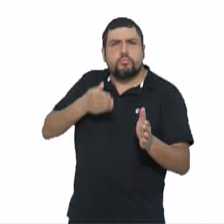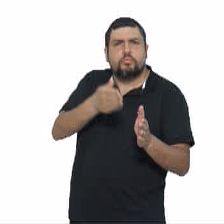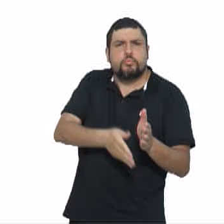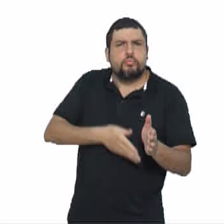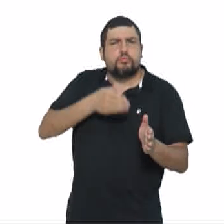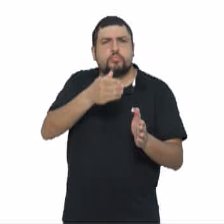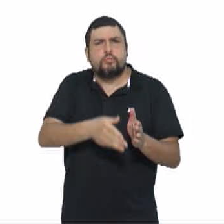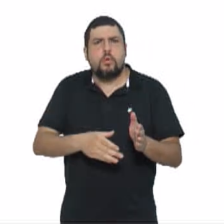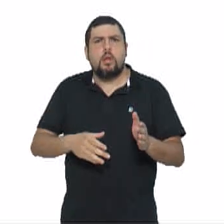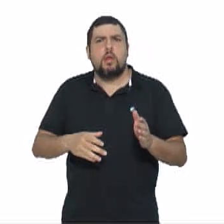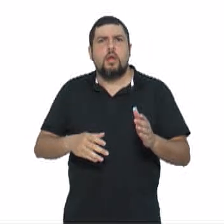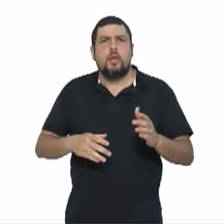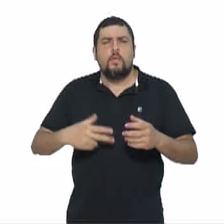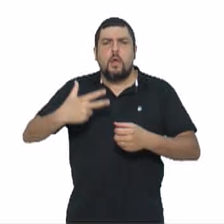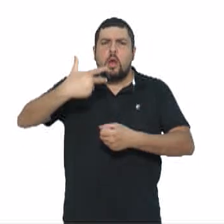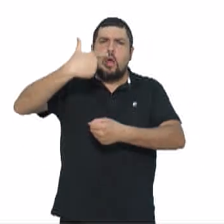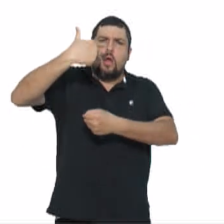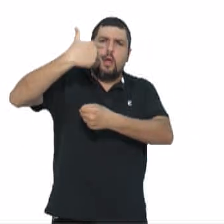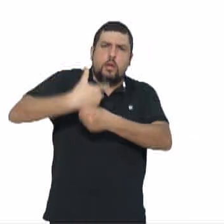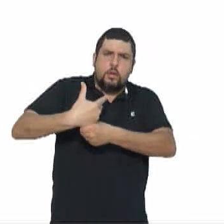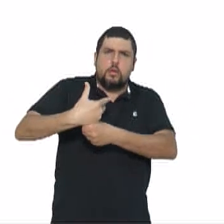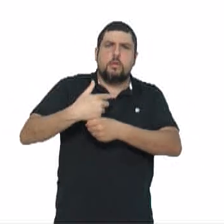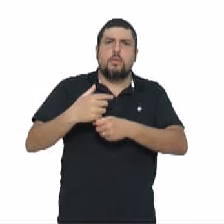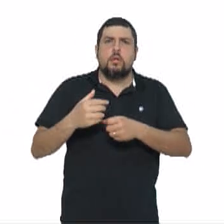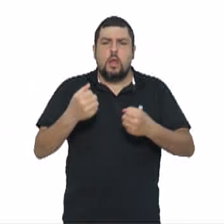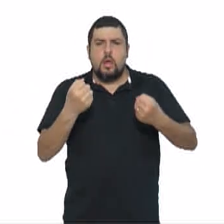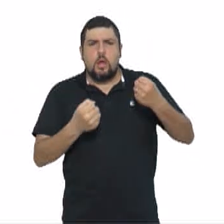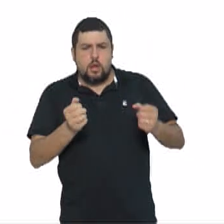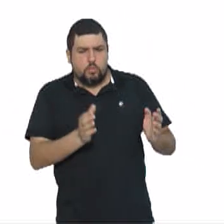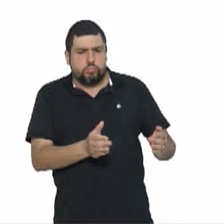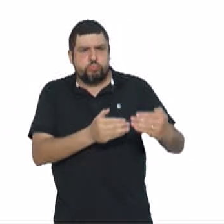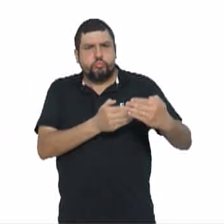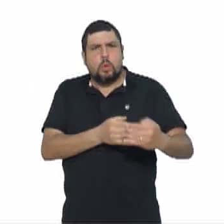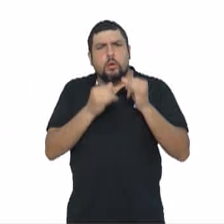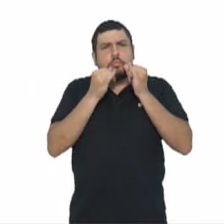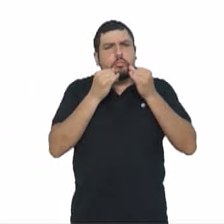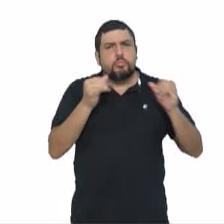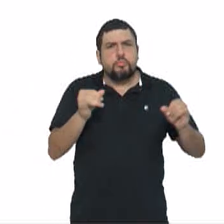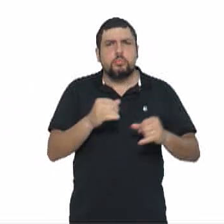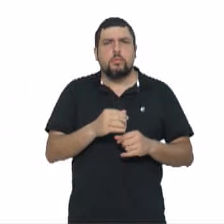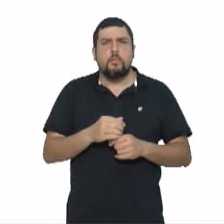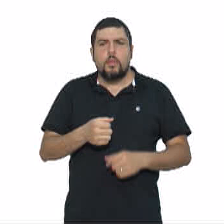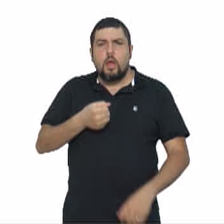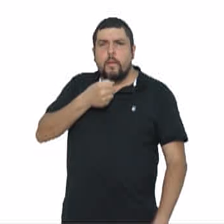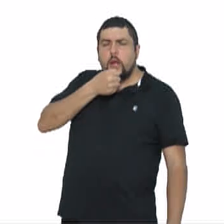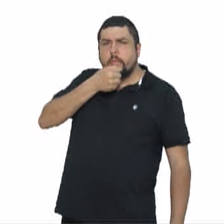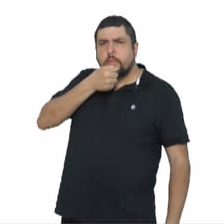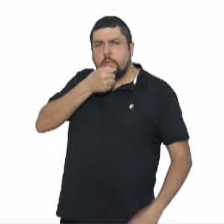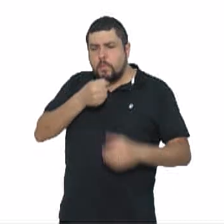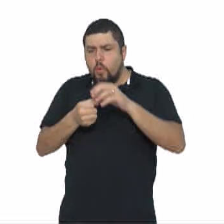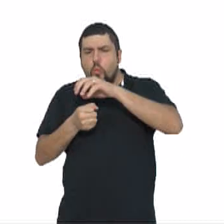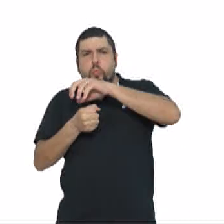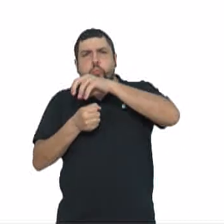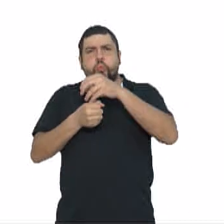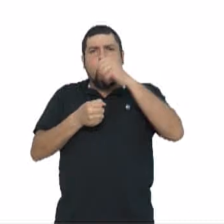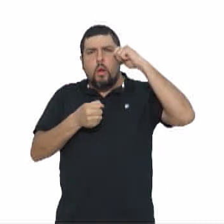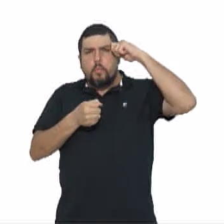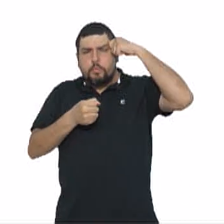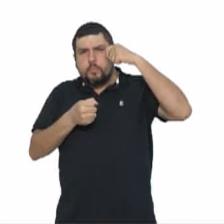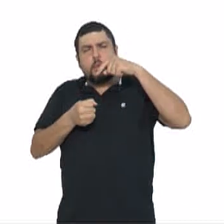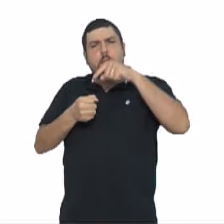câmera cinematográfica, baterias de carro elétrico, microfone de carbono, caneta elétrica de